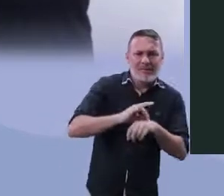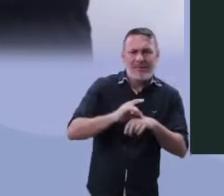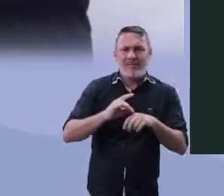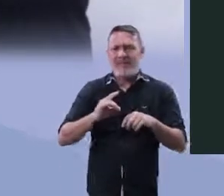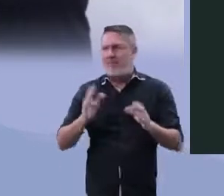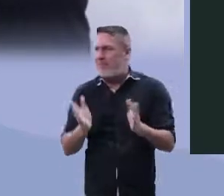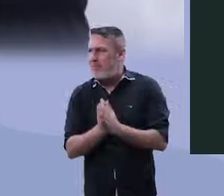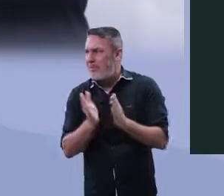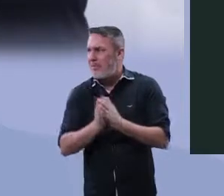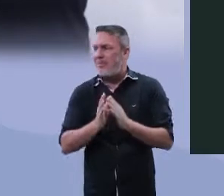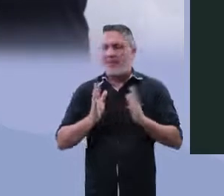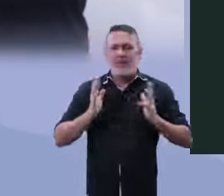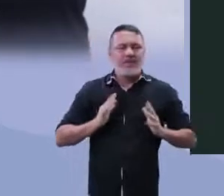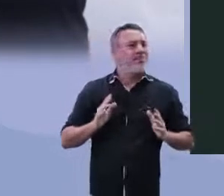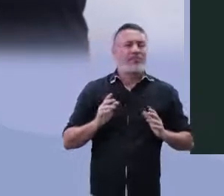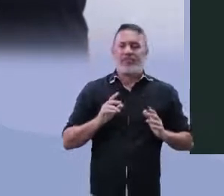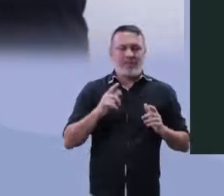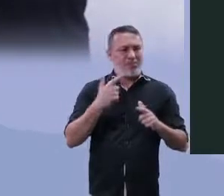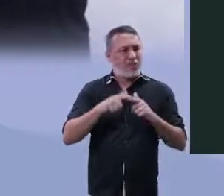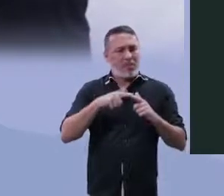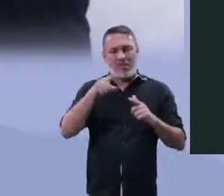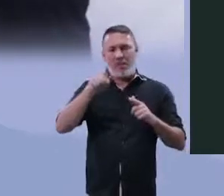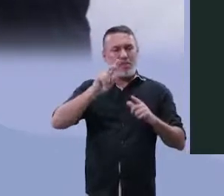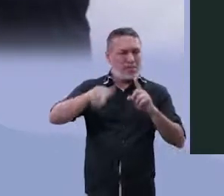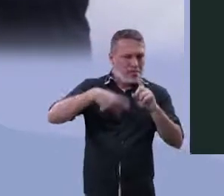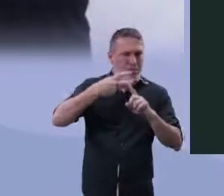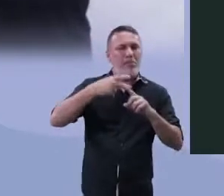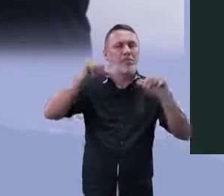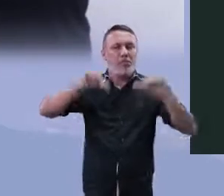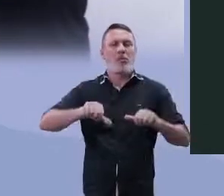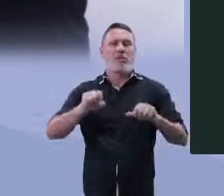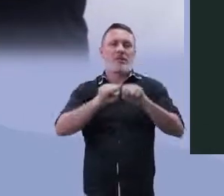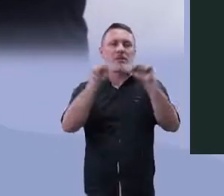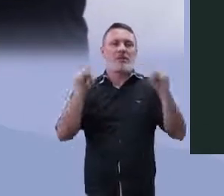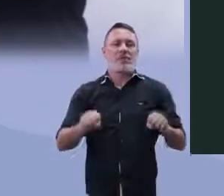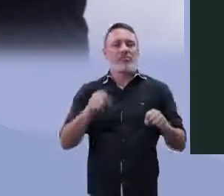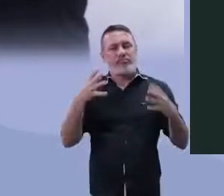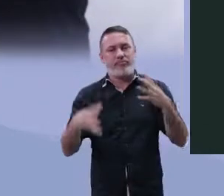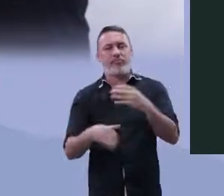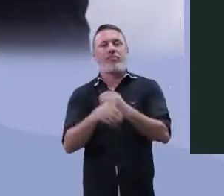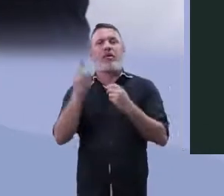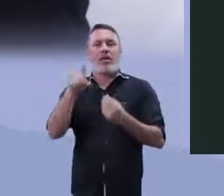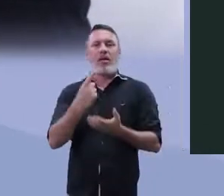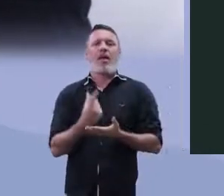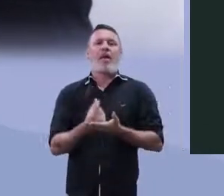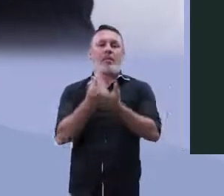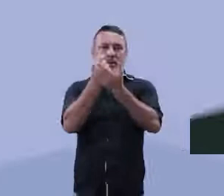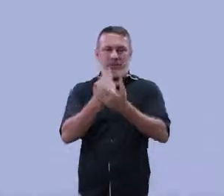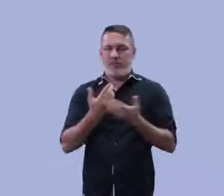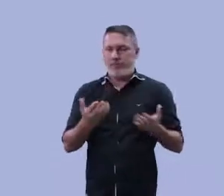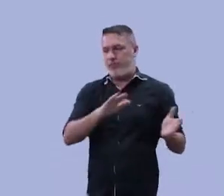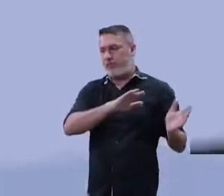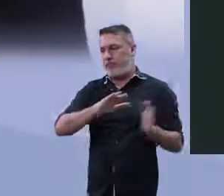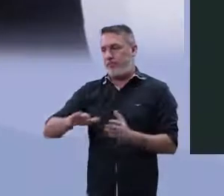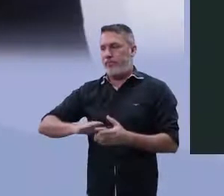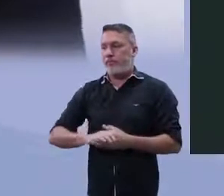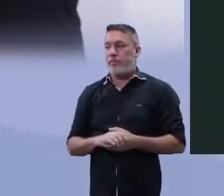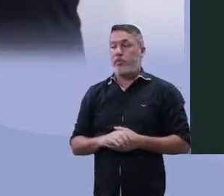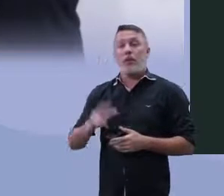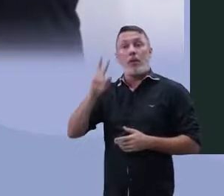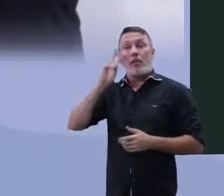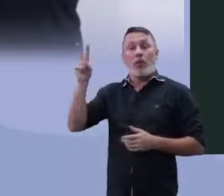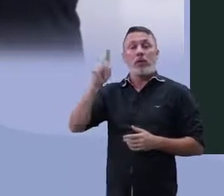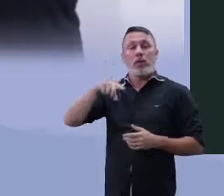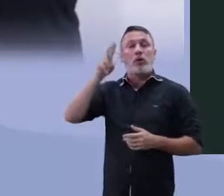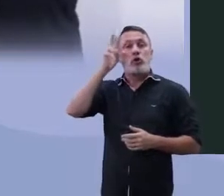fábrica, mas sim todo o sistema que a acompanha, no caso específico, o capitalismo. Certo? Aí eu vou trazer o